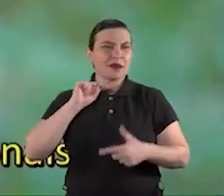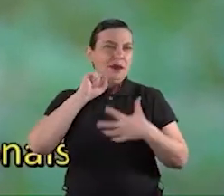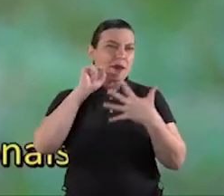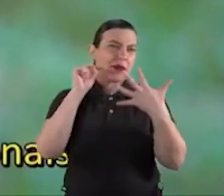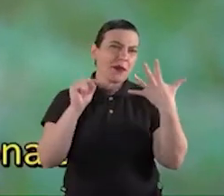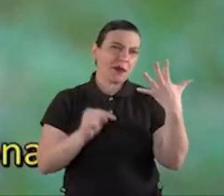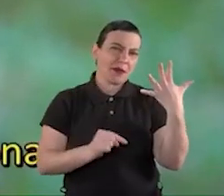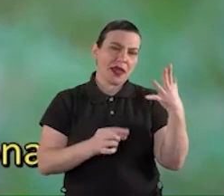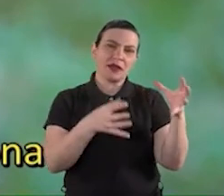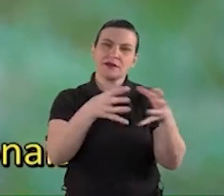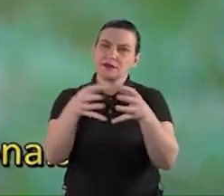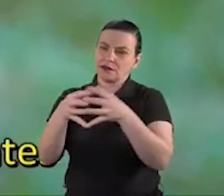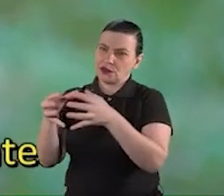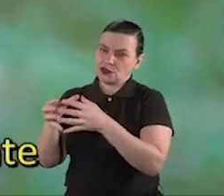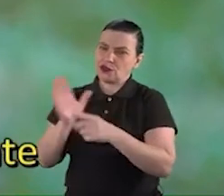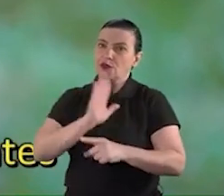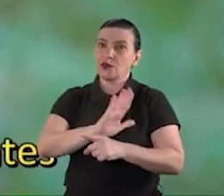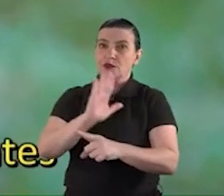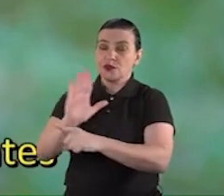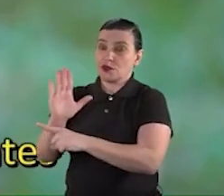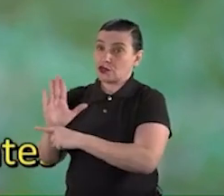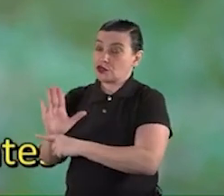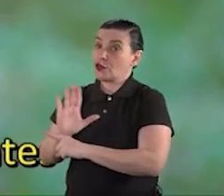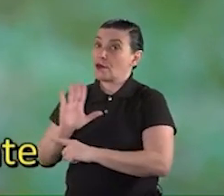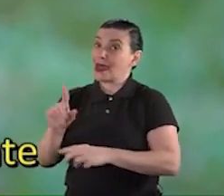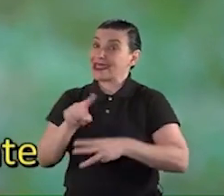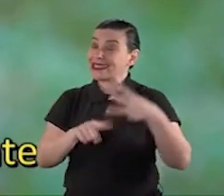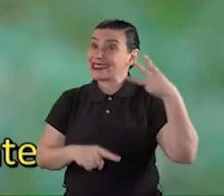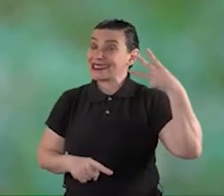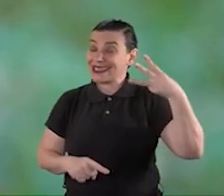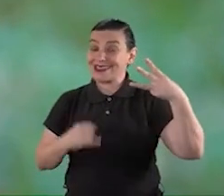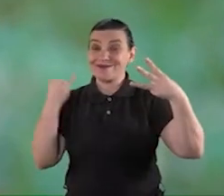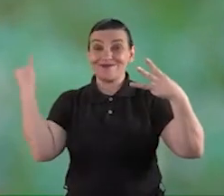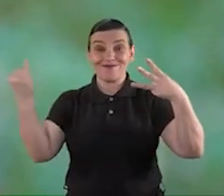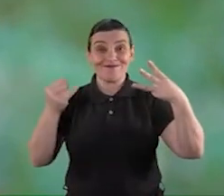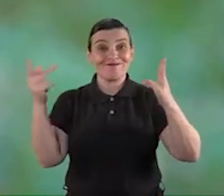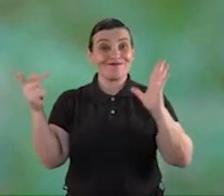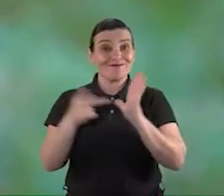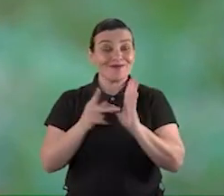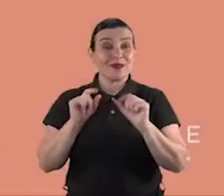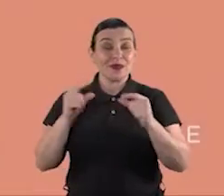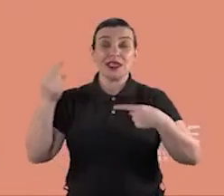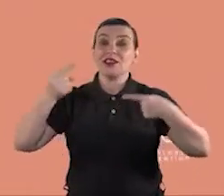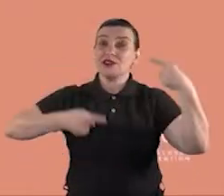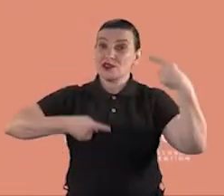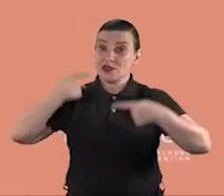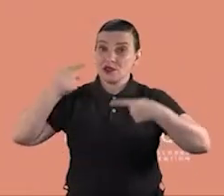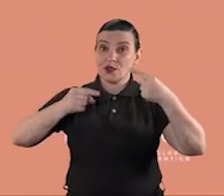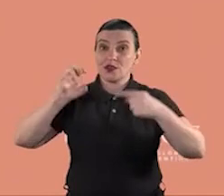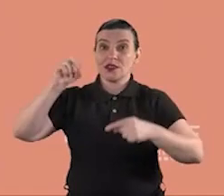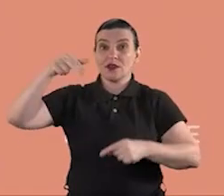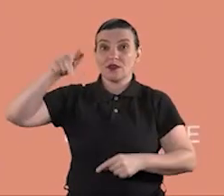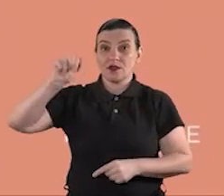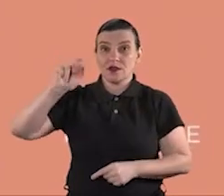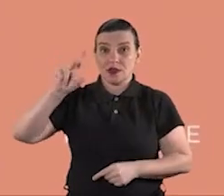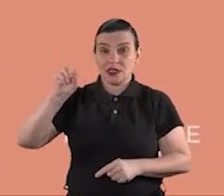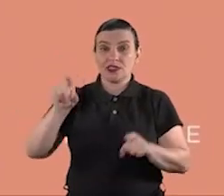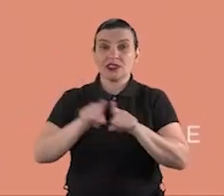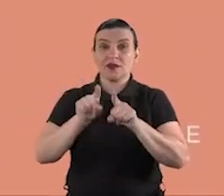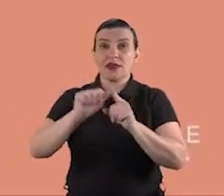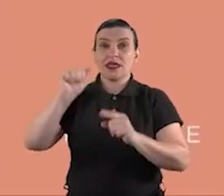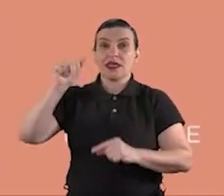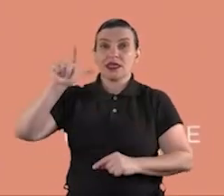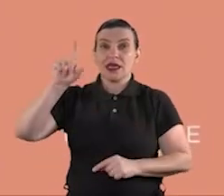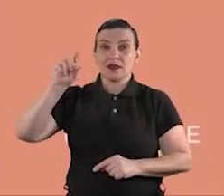várias categorias de grupos funcionariis mas existem apenas 3 que são relevantes a nossa discussão sobre um Garde os